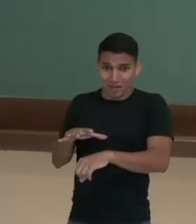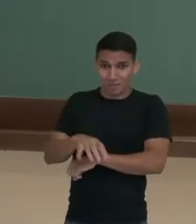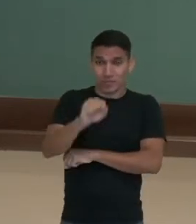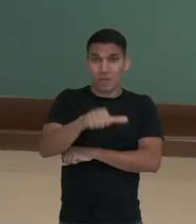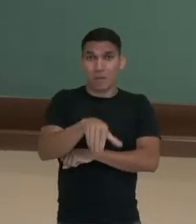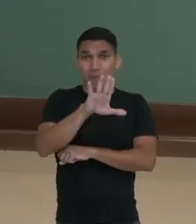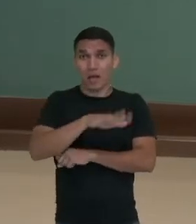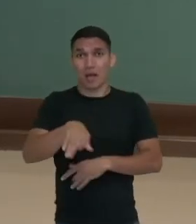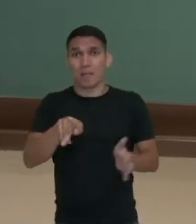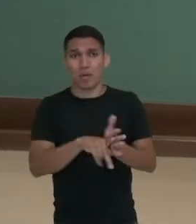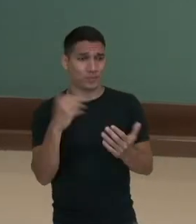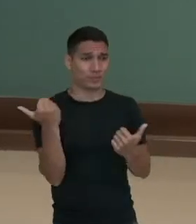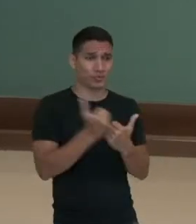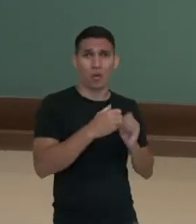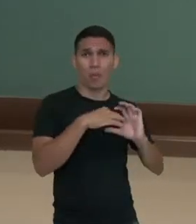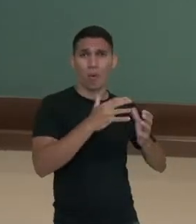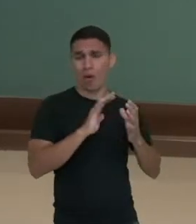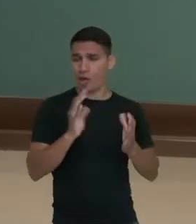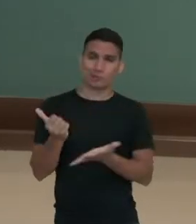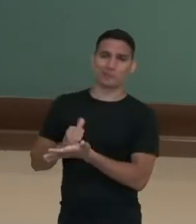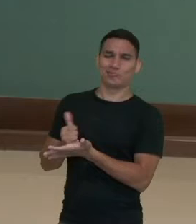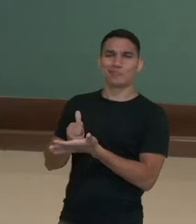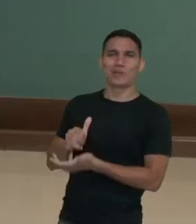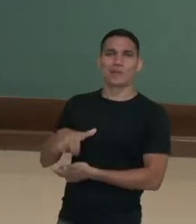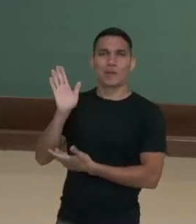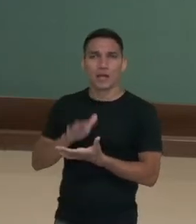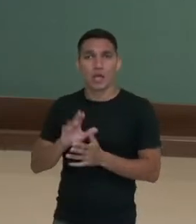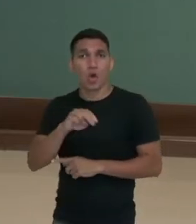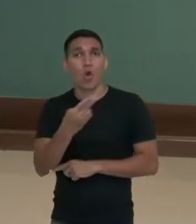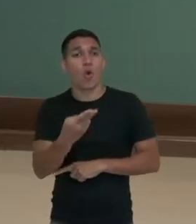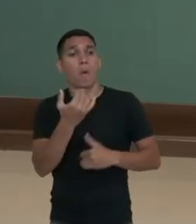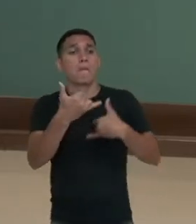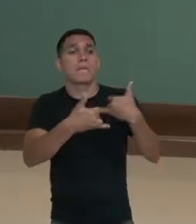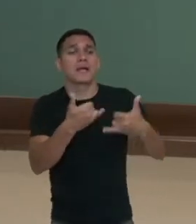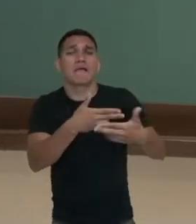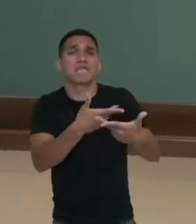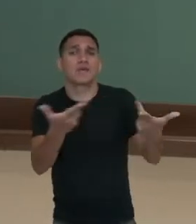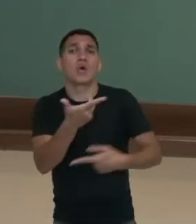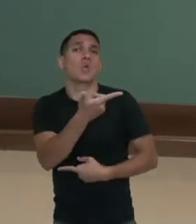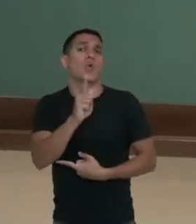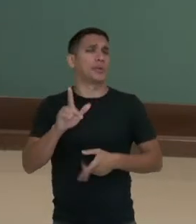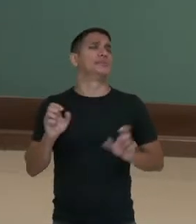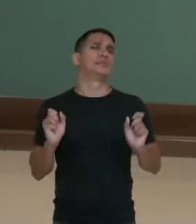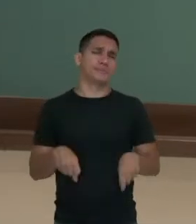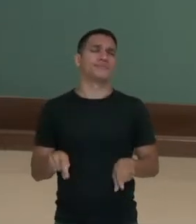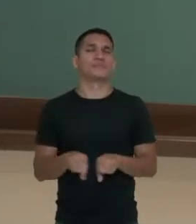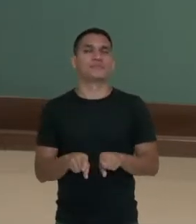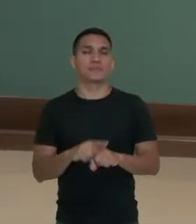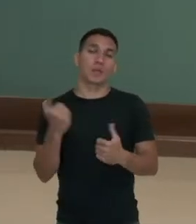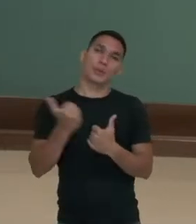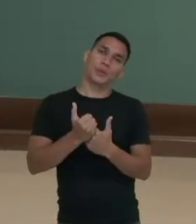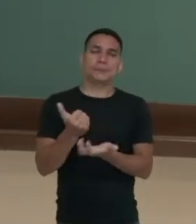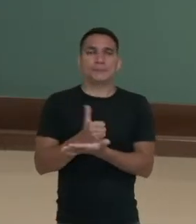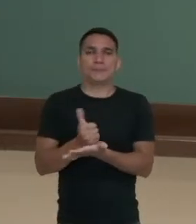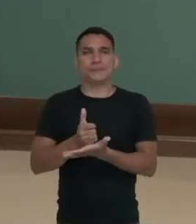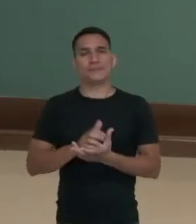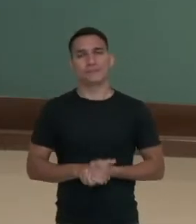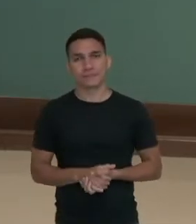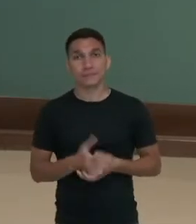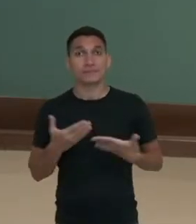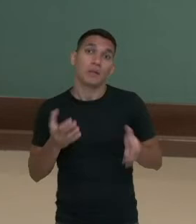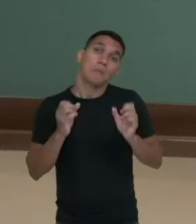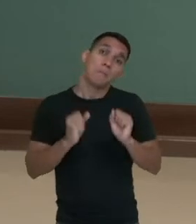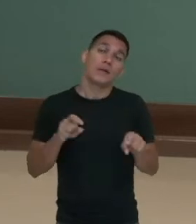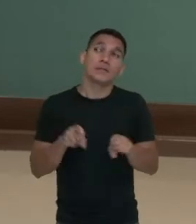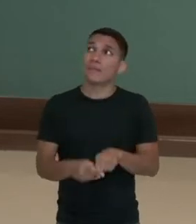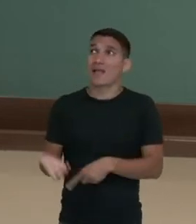né? De uma bola, por exemplo, ou de um brinquedo, pode ser também, né? Então nós sabemos que